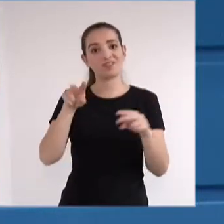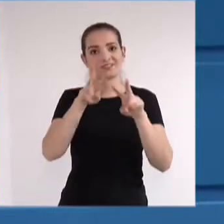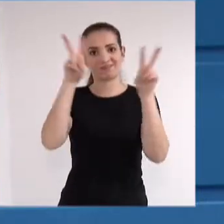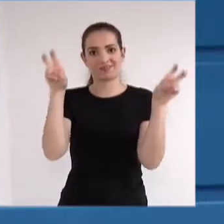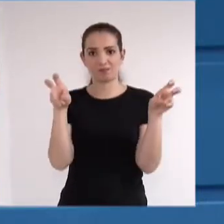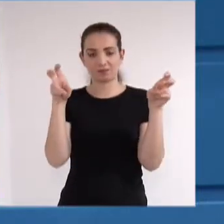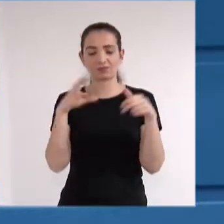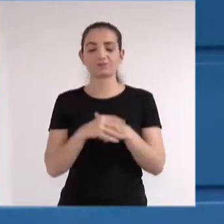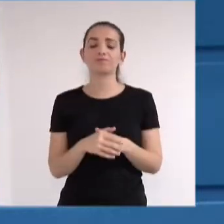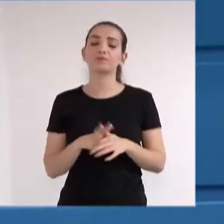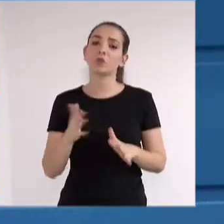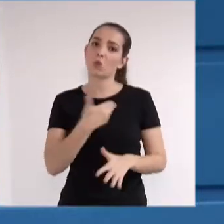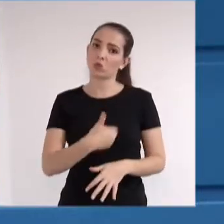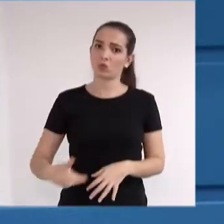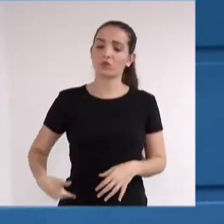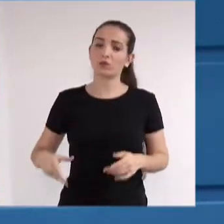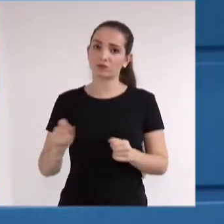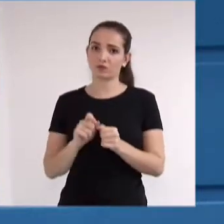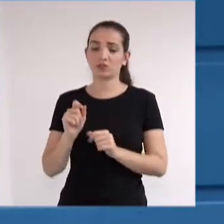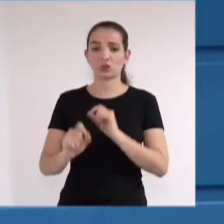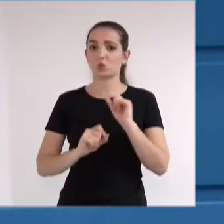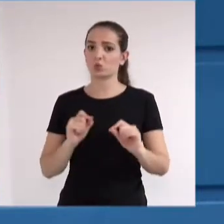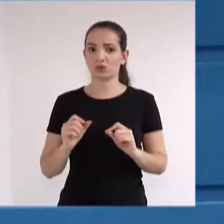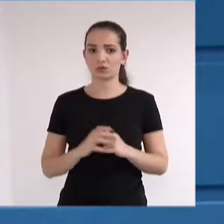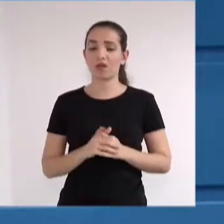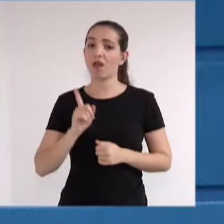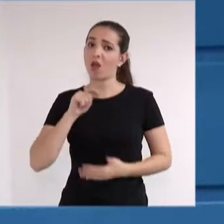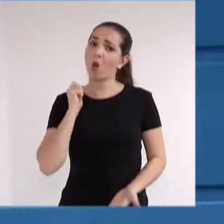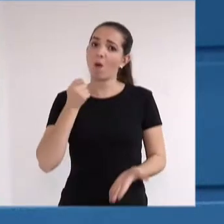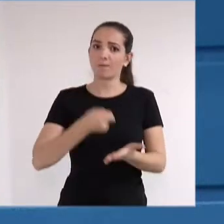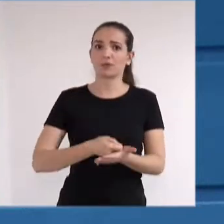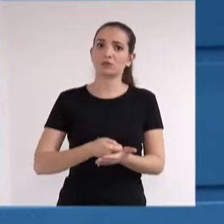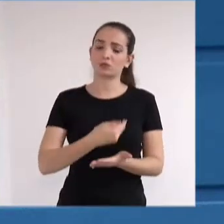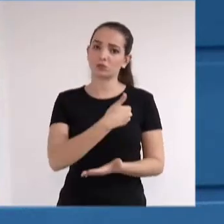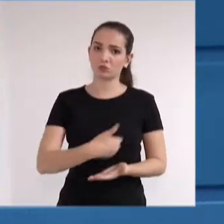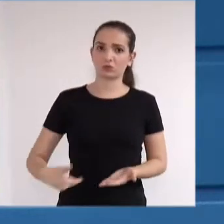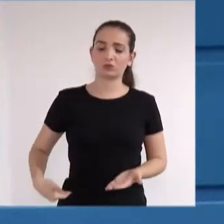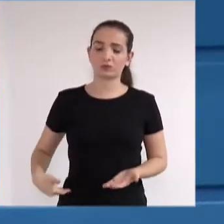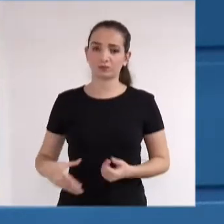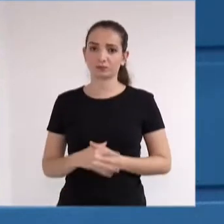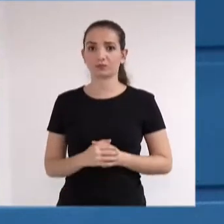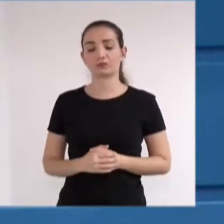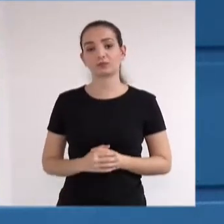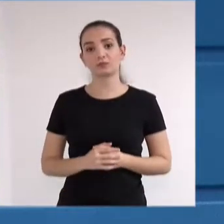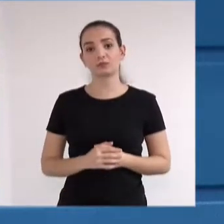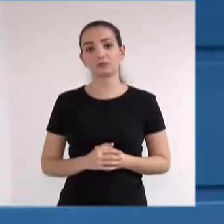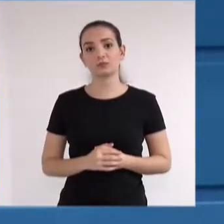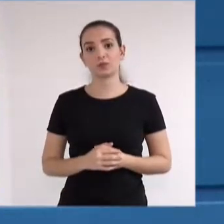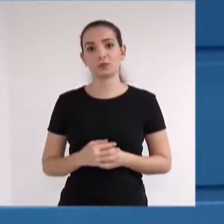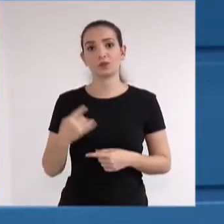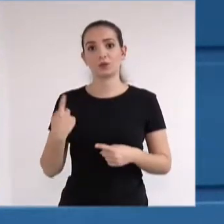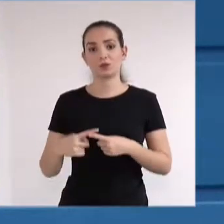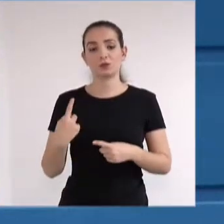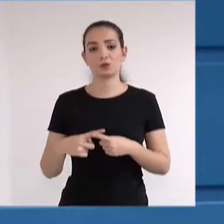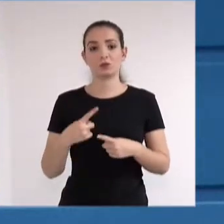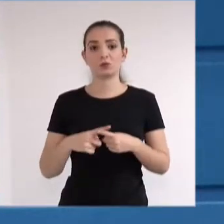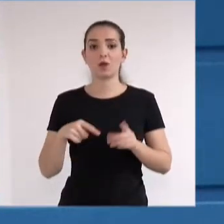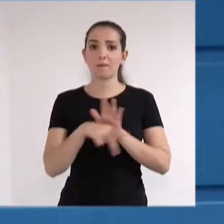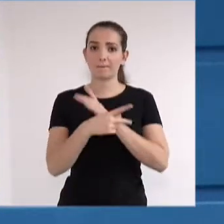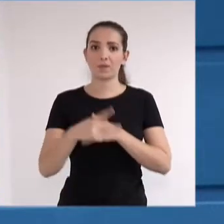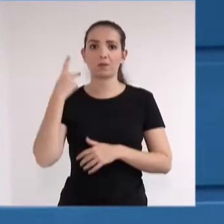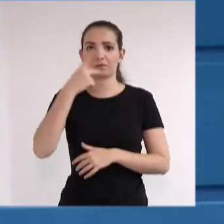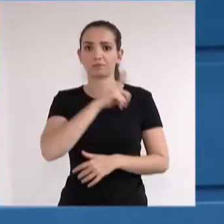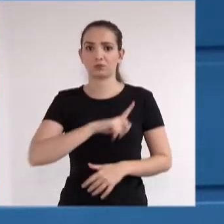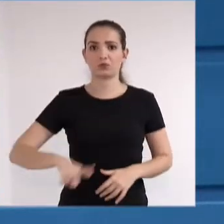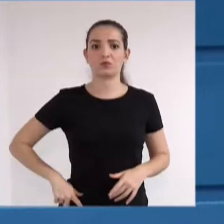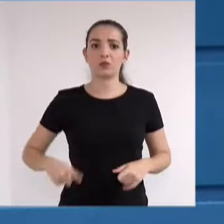governo está fazendo uma coisa que é obrigação do governo fazer. E institui, como ele disse lá, a política de governo, que não